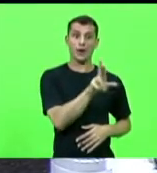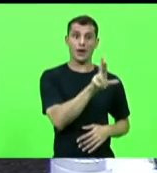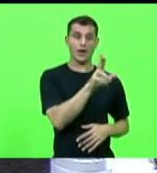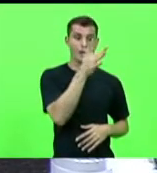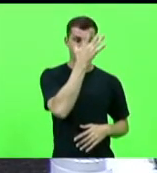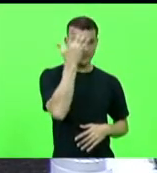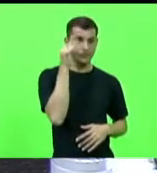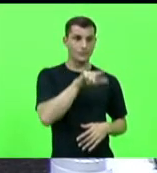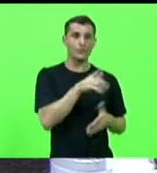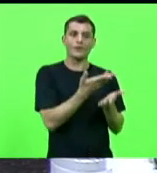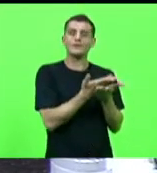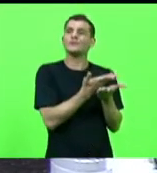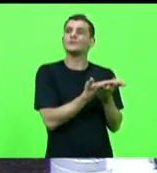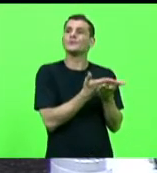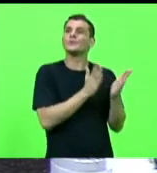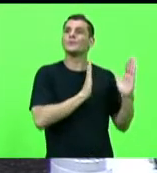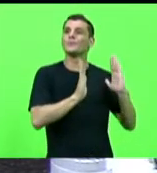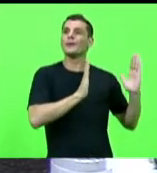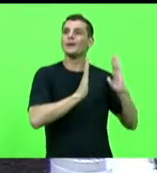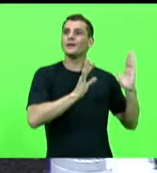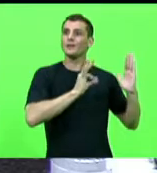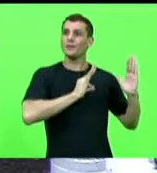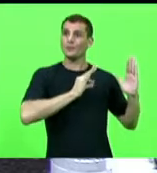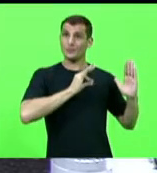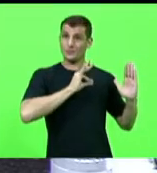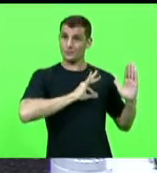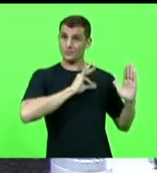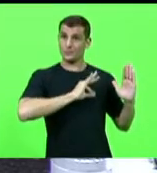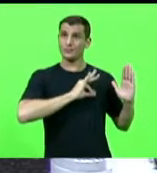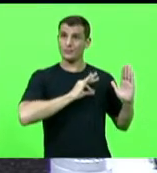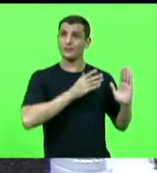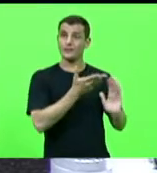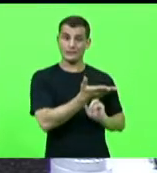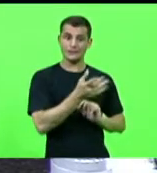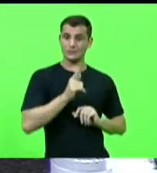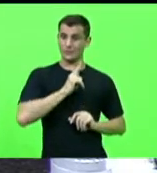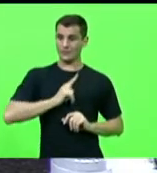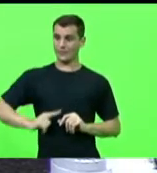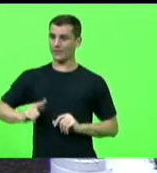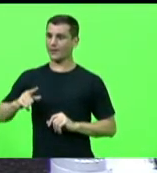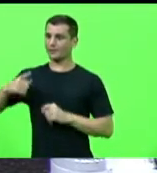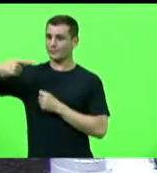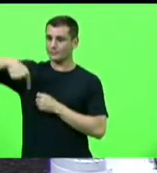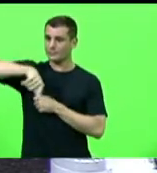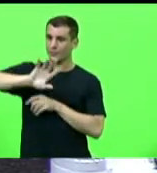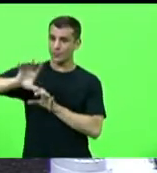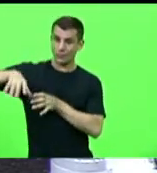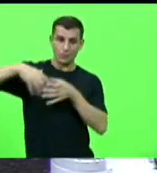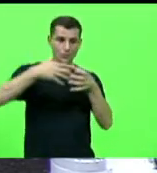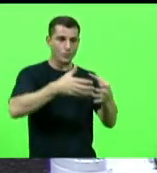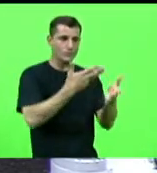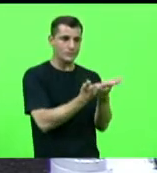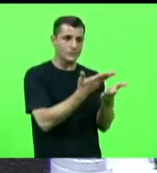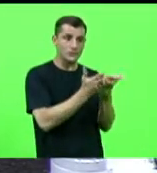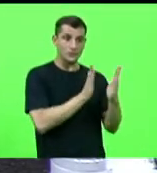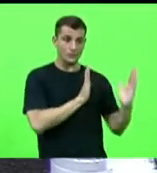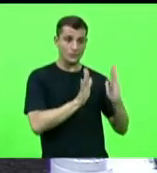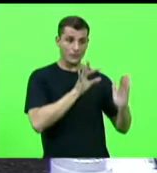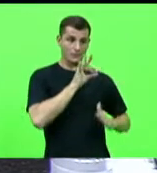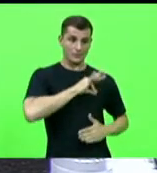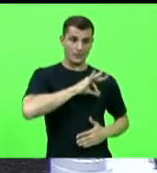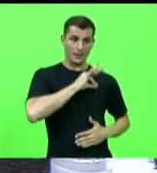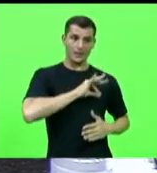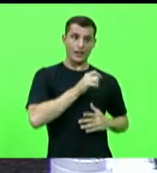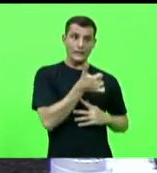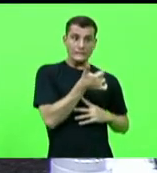mil para o cadete da Polícia Militar, o governador mandou para cá para estudar. Para estudar. Reajustou os